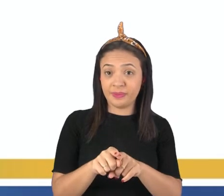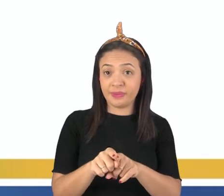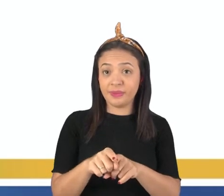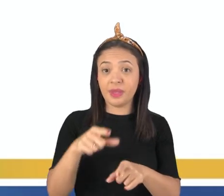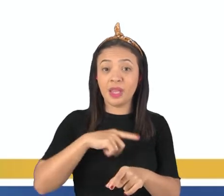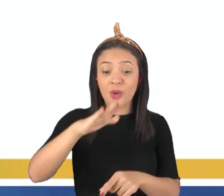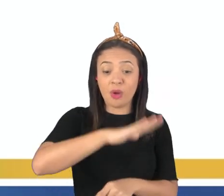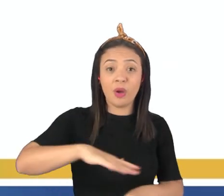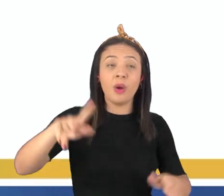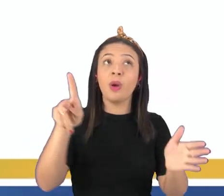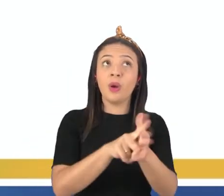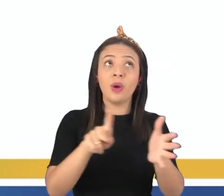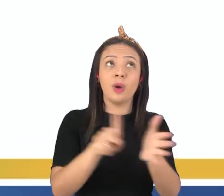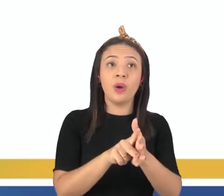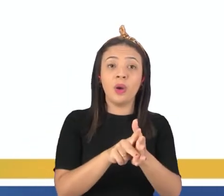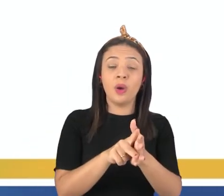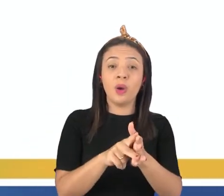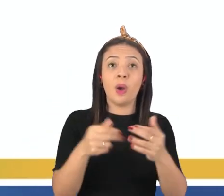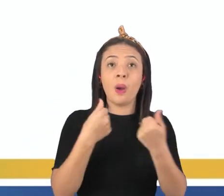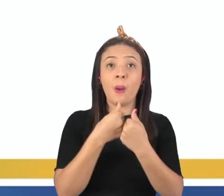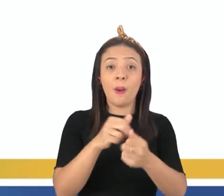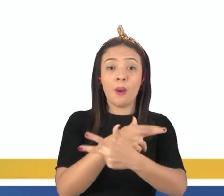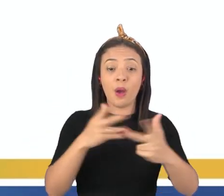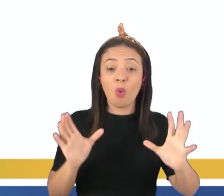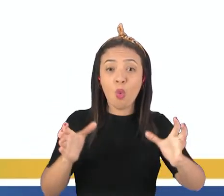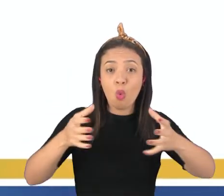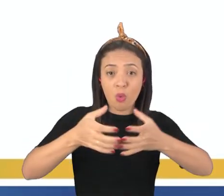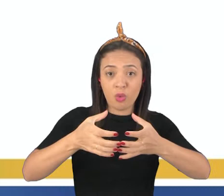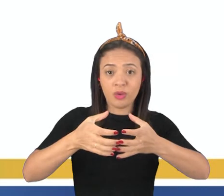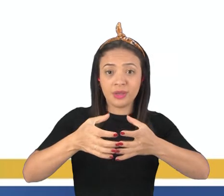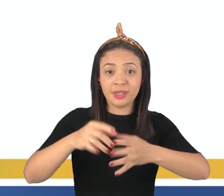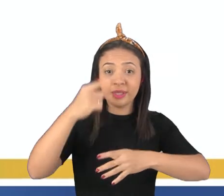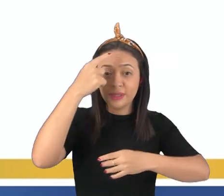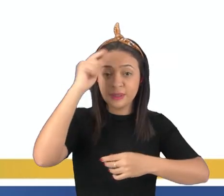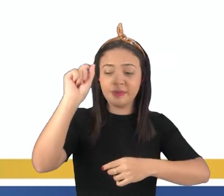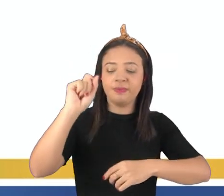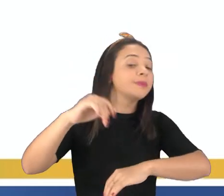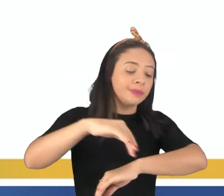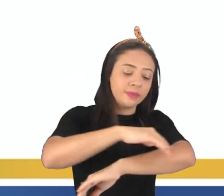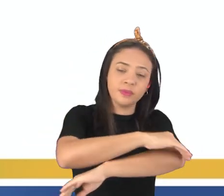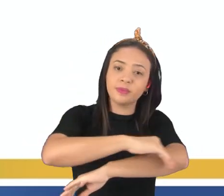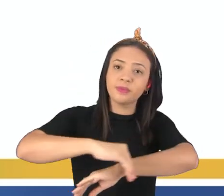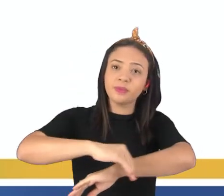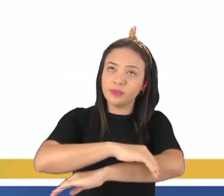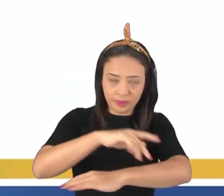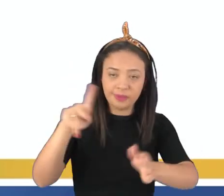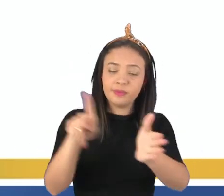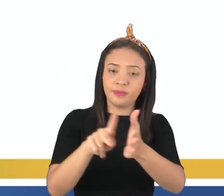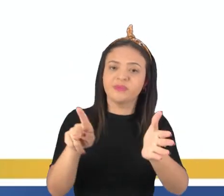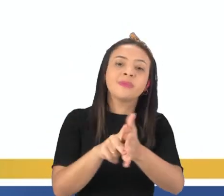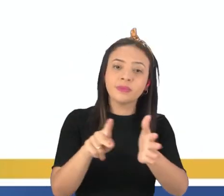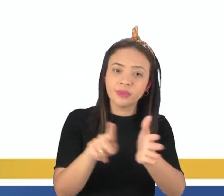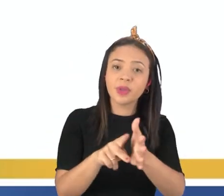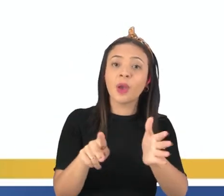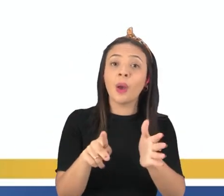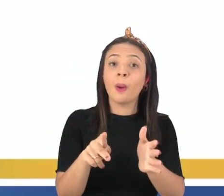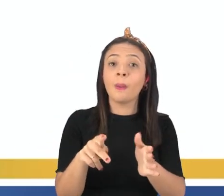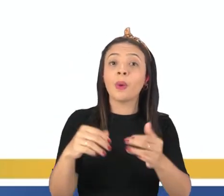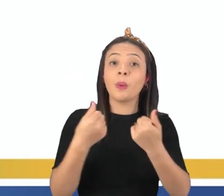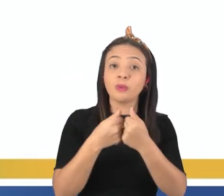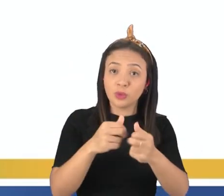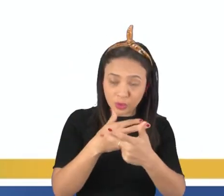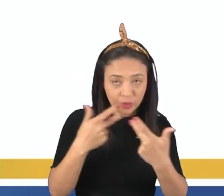exclusivo para o transporte coletivo nas vias públicas, ou seja, criando faixas para que não fique fazendo parte de um